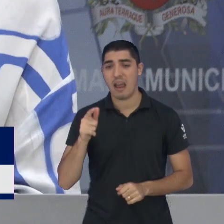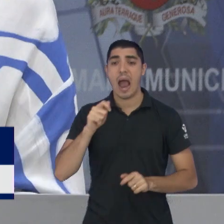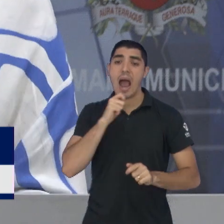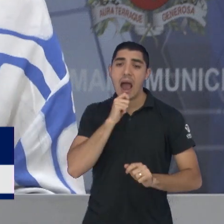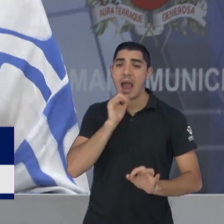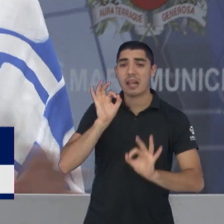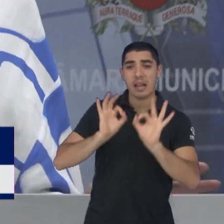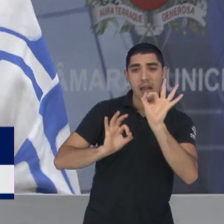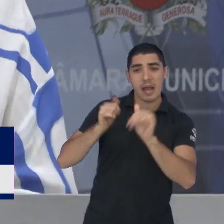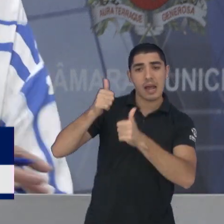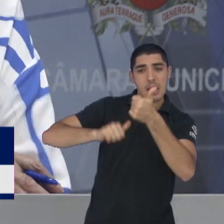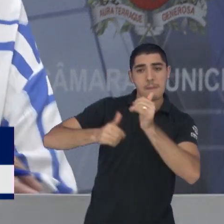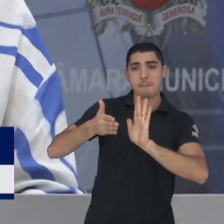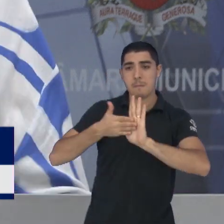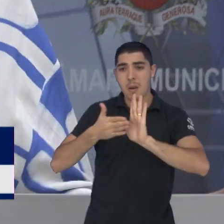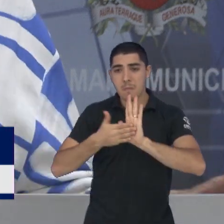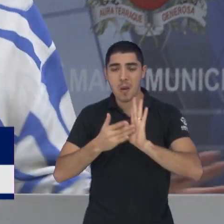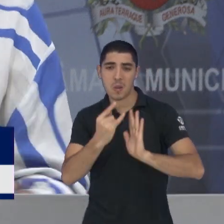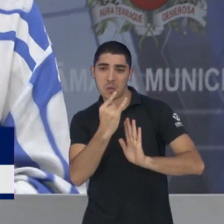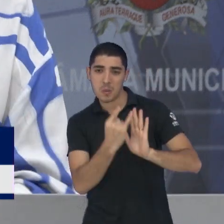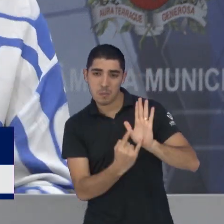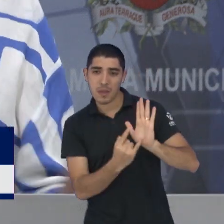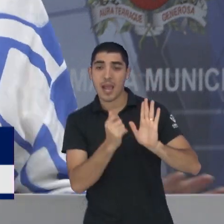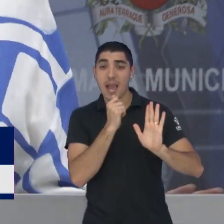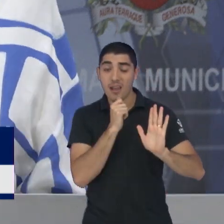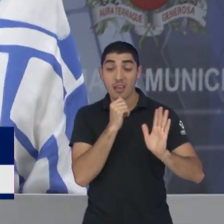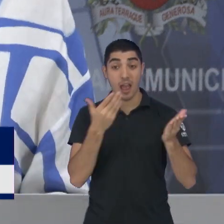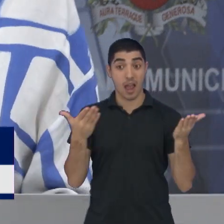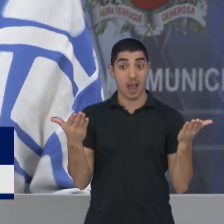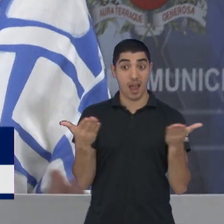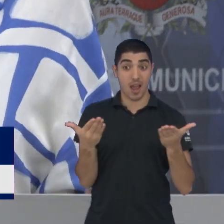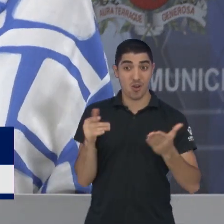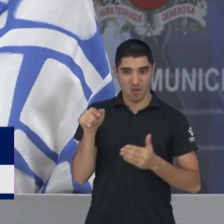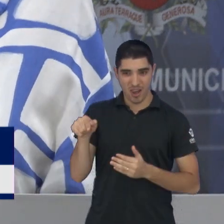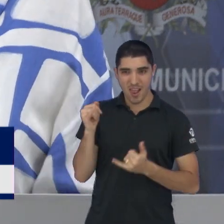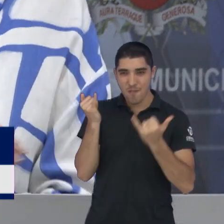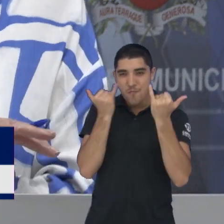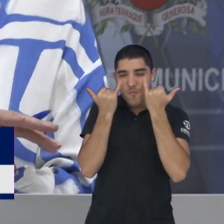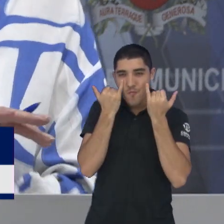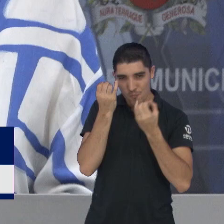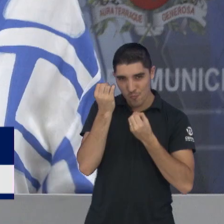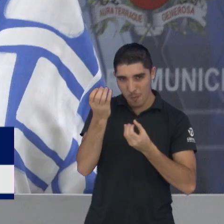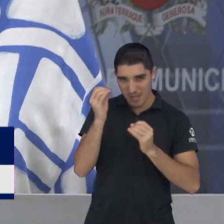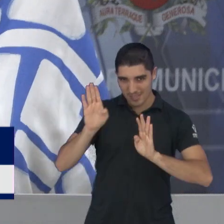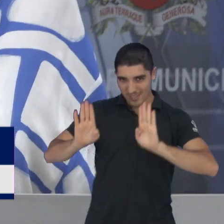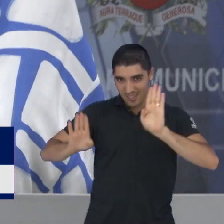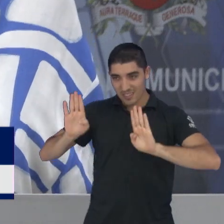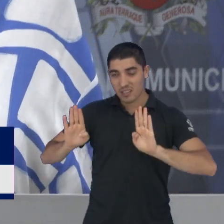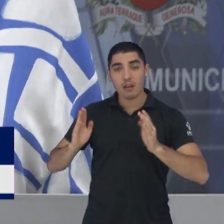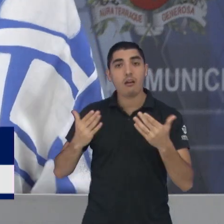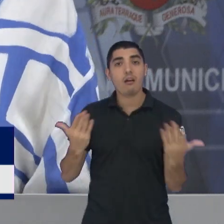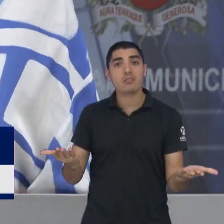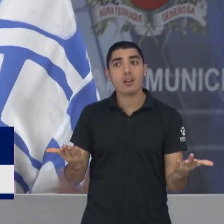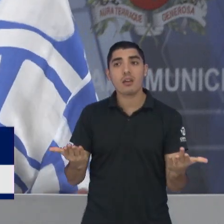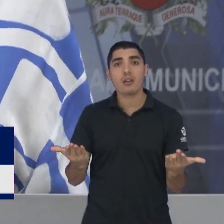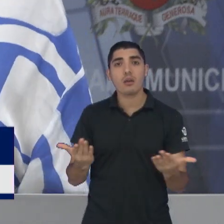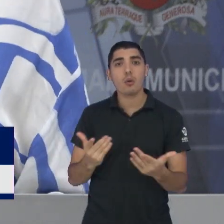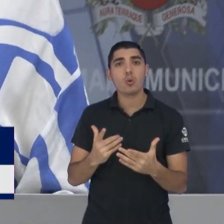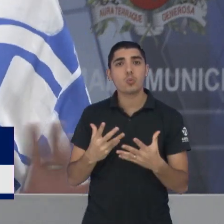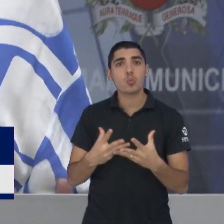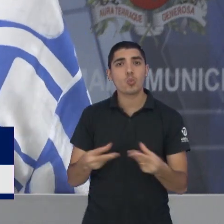estava analisando documentação. Agora, toda informação sobre essa licitação sumiu.